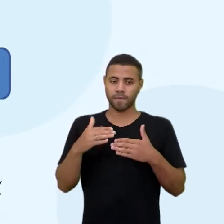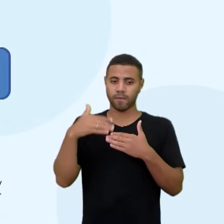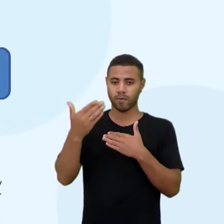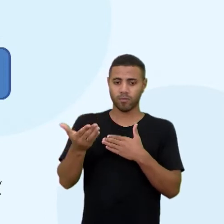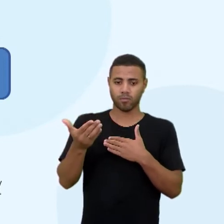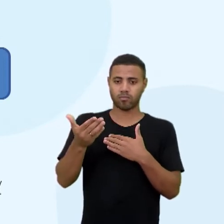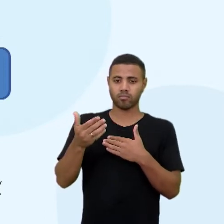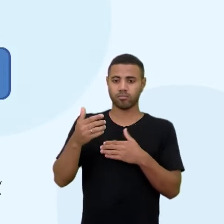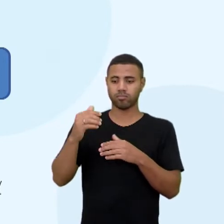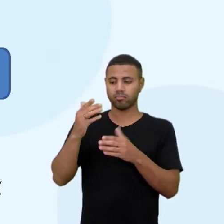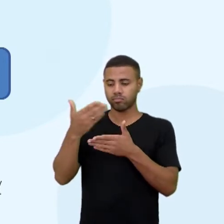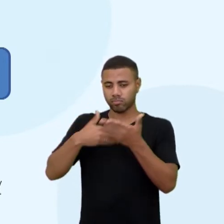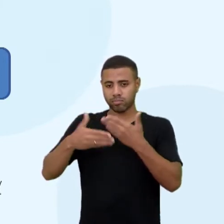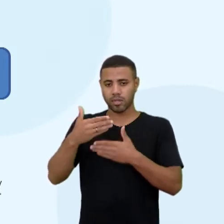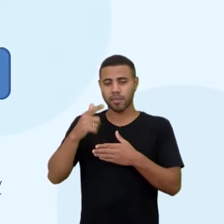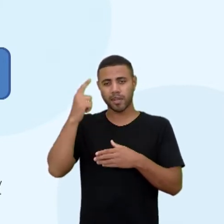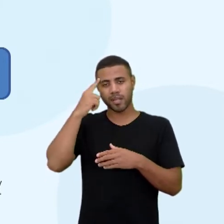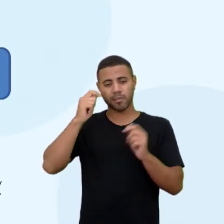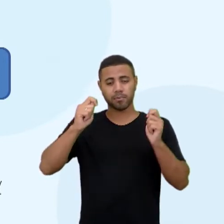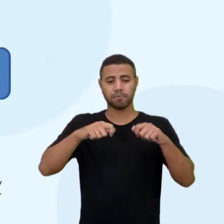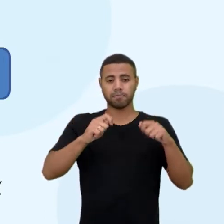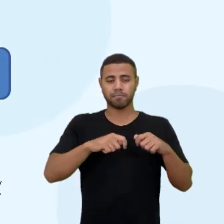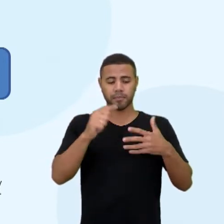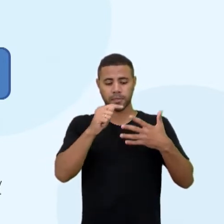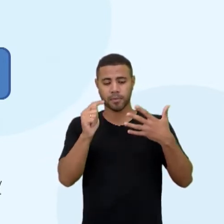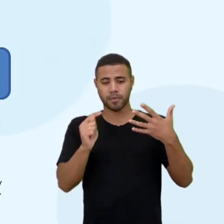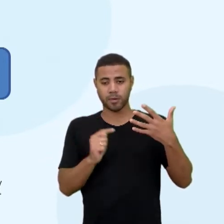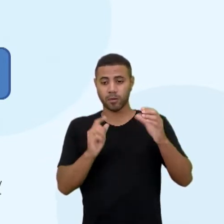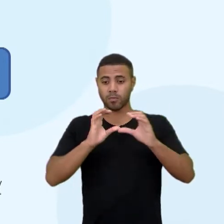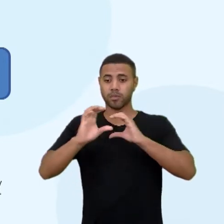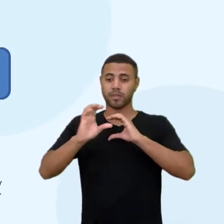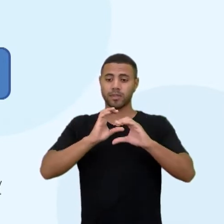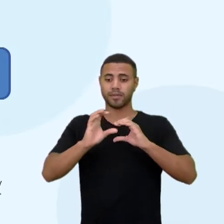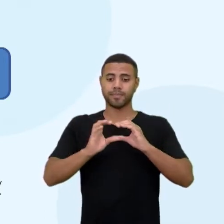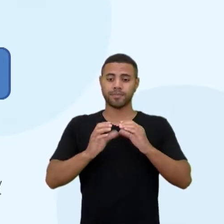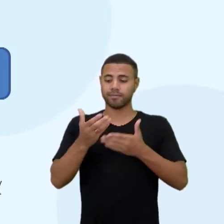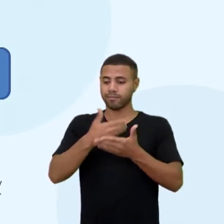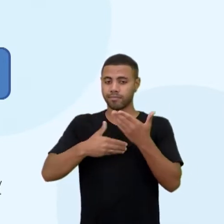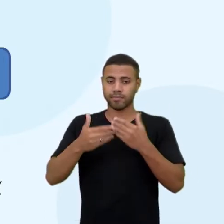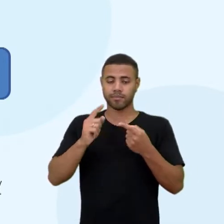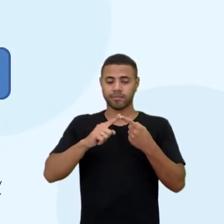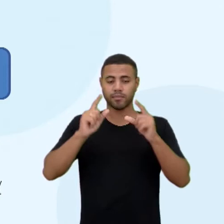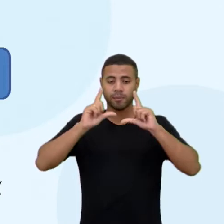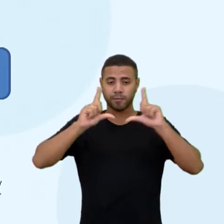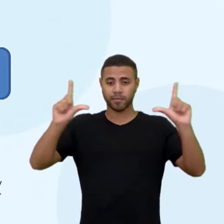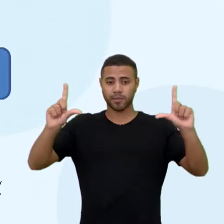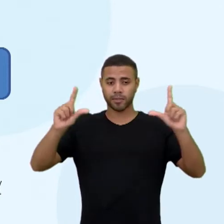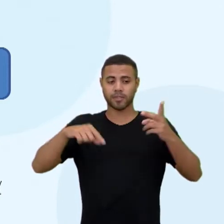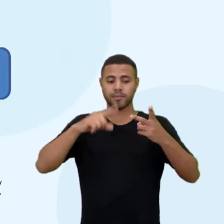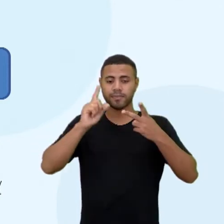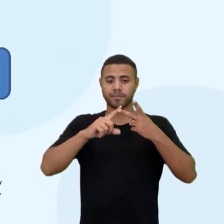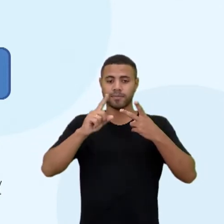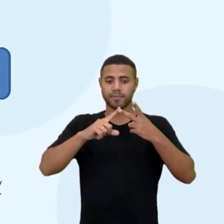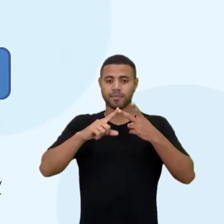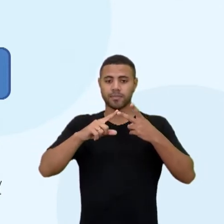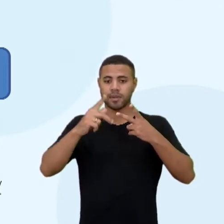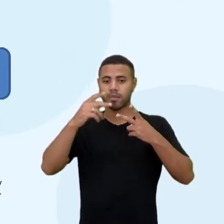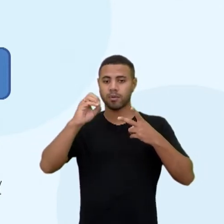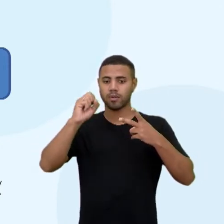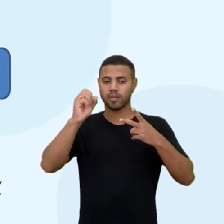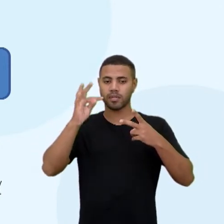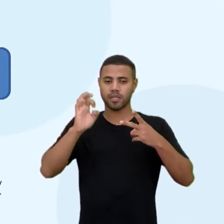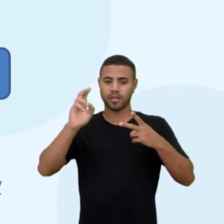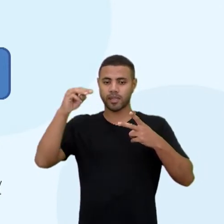começamos a desenvolver possibilidades dessas comunicações, né? Por exemplo, o pôster, o banner, o cartaz, que também é